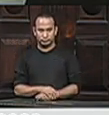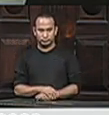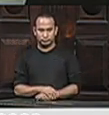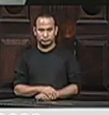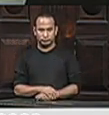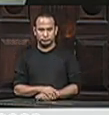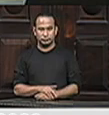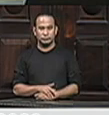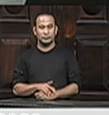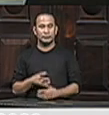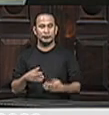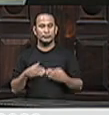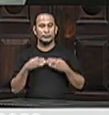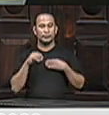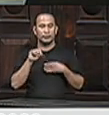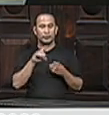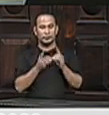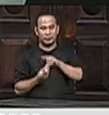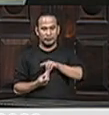Senhor presidente, parecer é favorável.